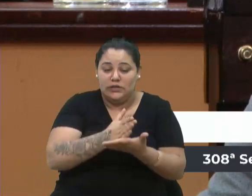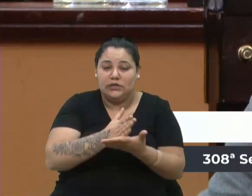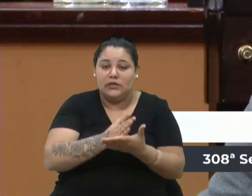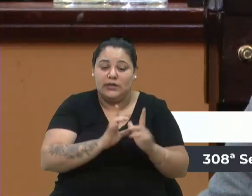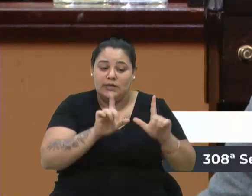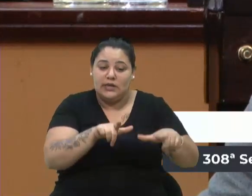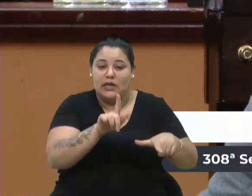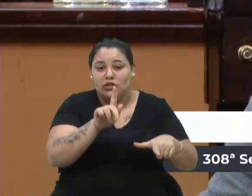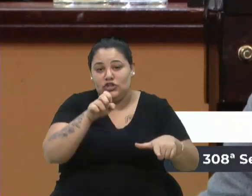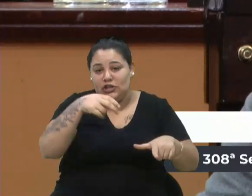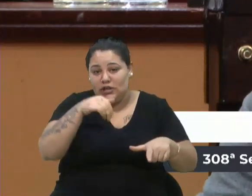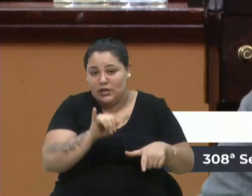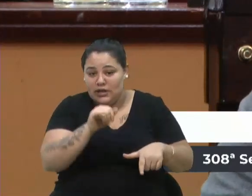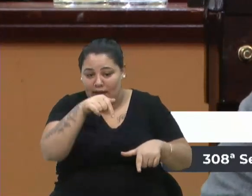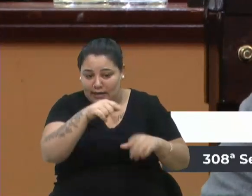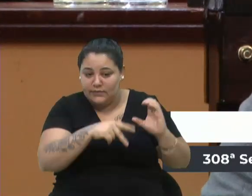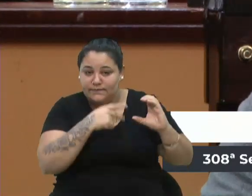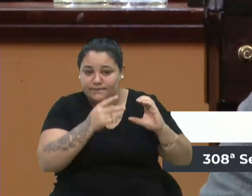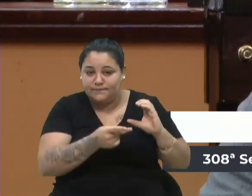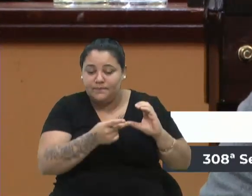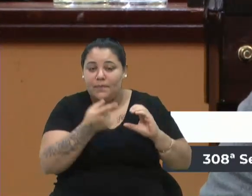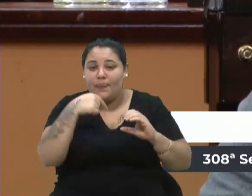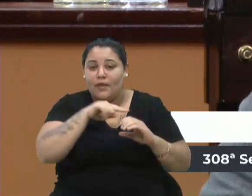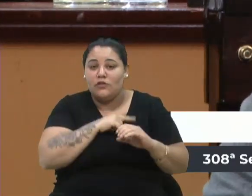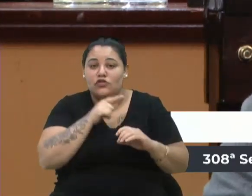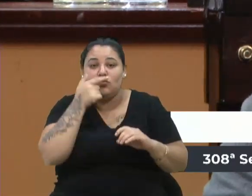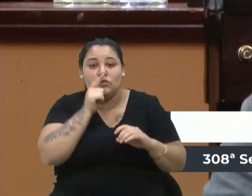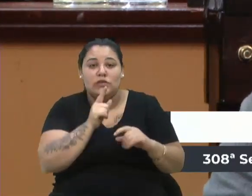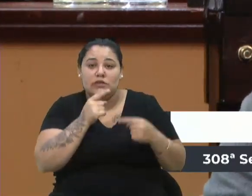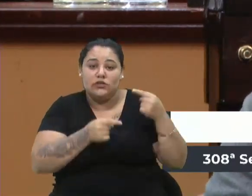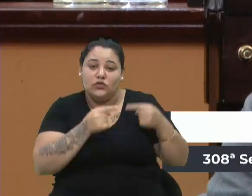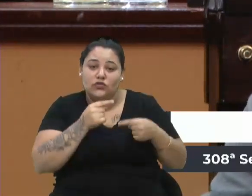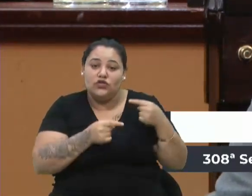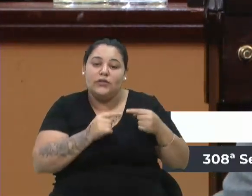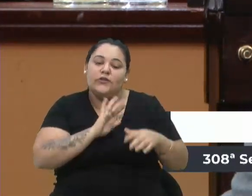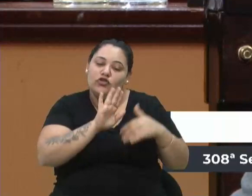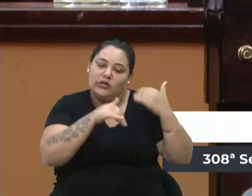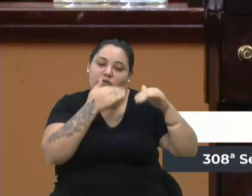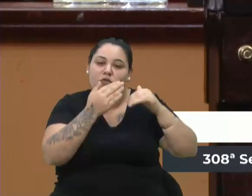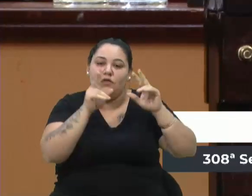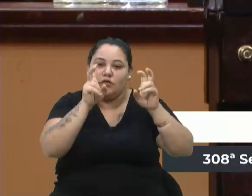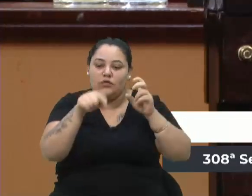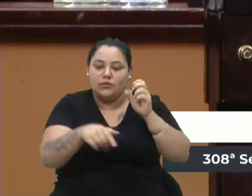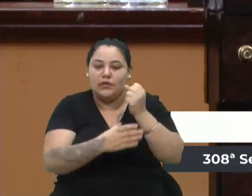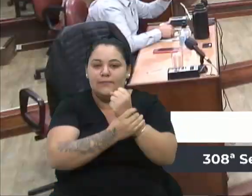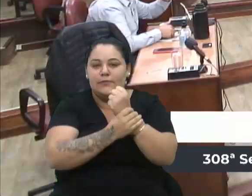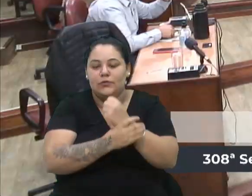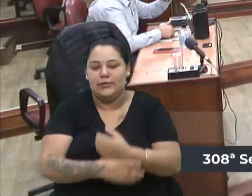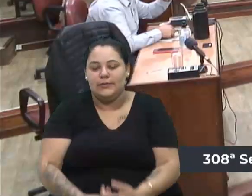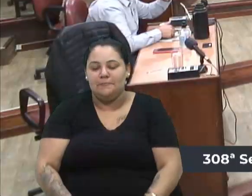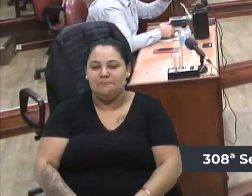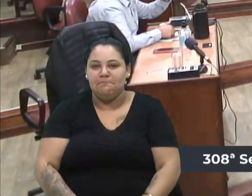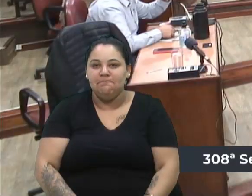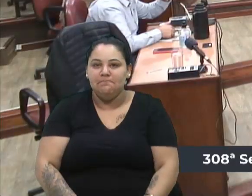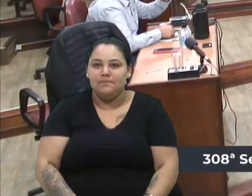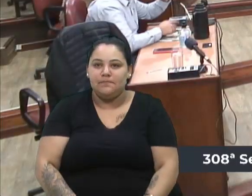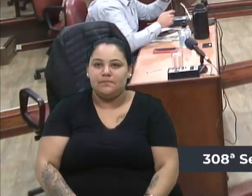de nptf para que a gente consiga debater e de repente avançar sobre esse tema Obrigado Vereador